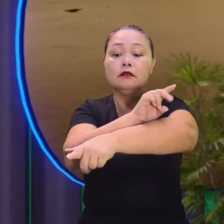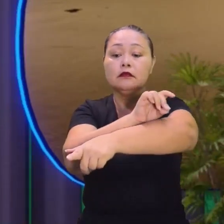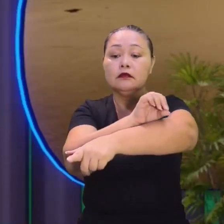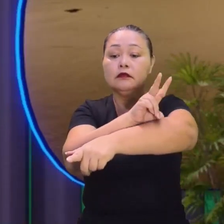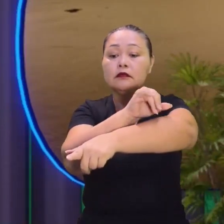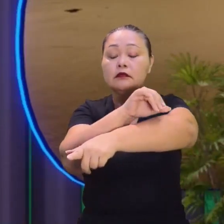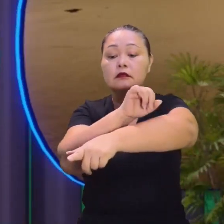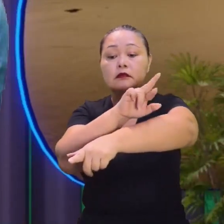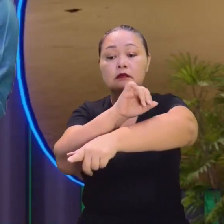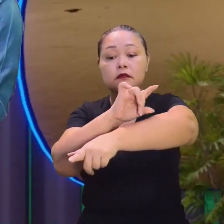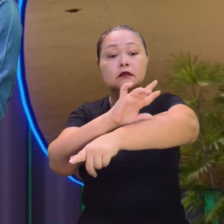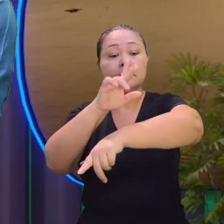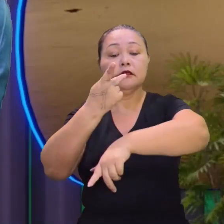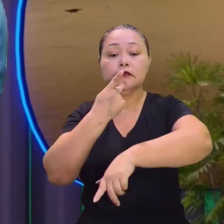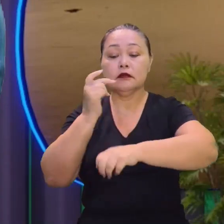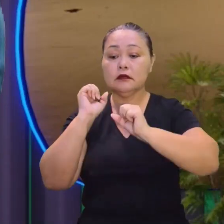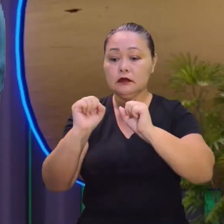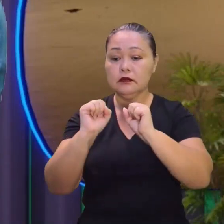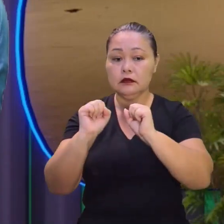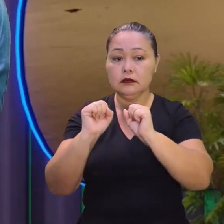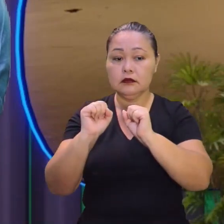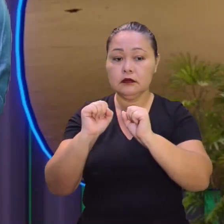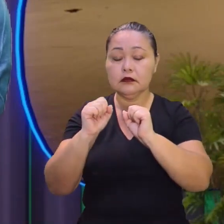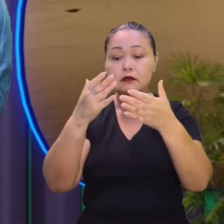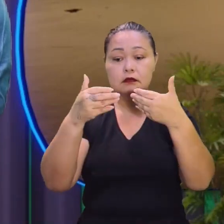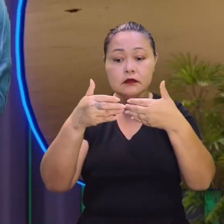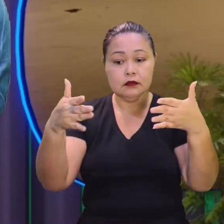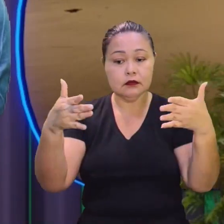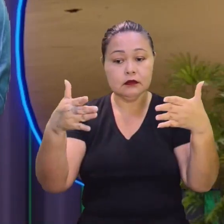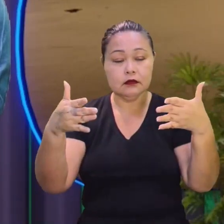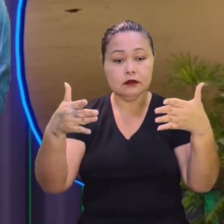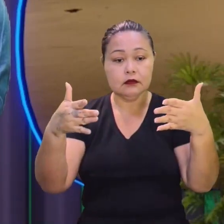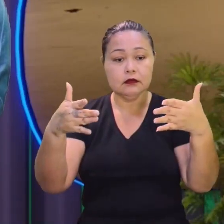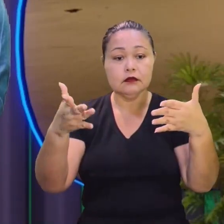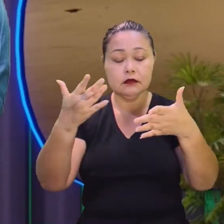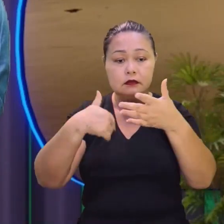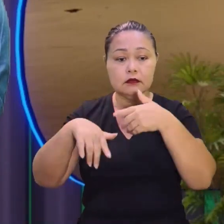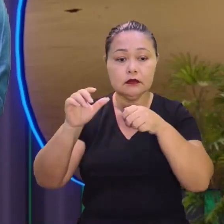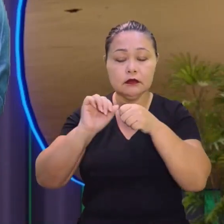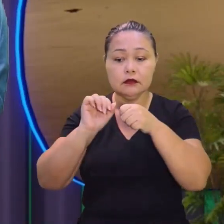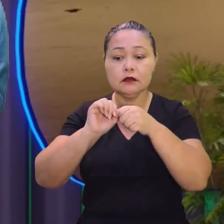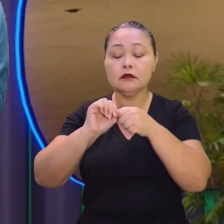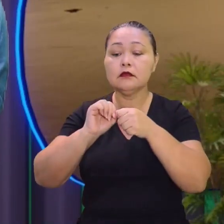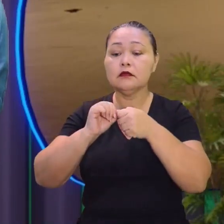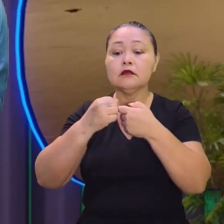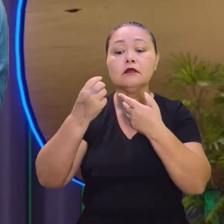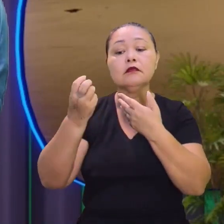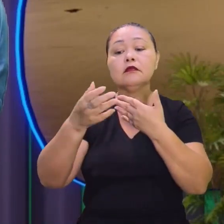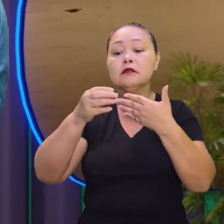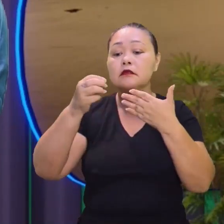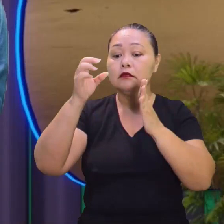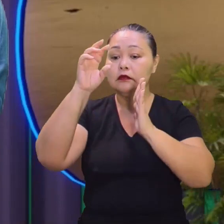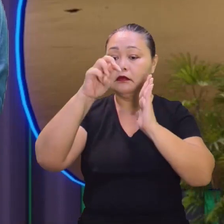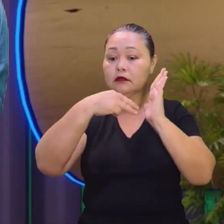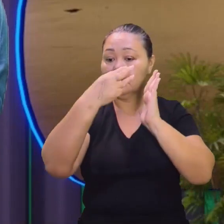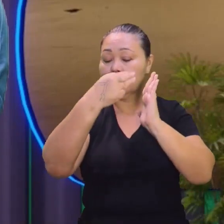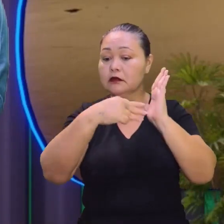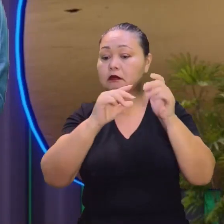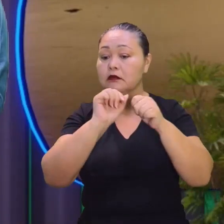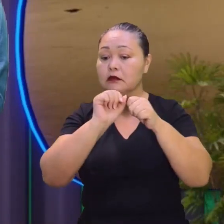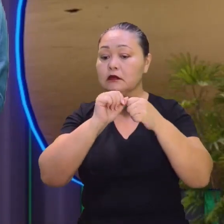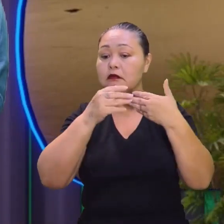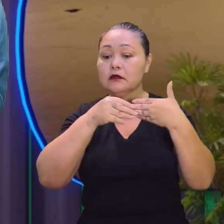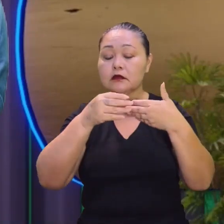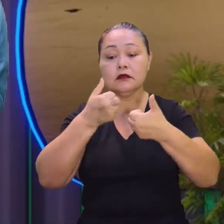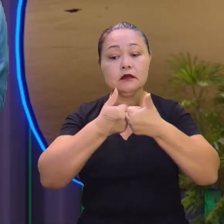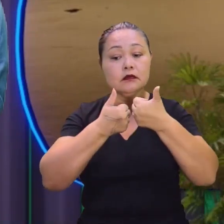rodoviário, eu posso fazer uma introdução para eles sobre em relação à matriz de transporte? Pode falar. Então a gente não